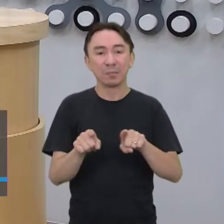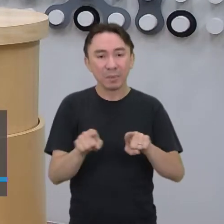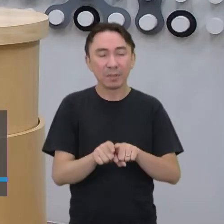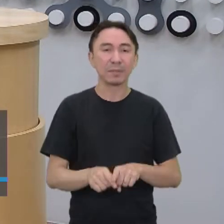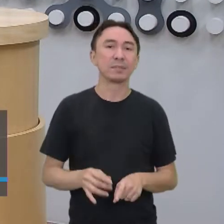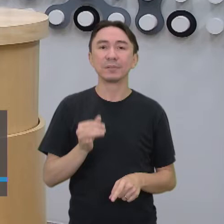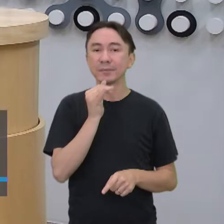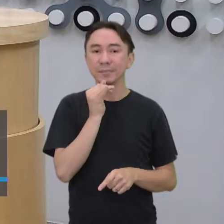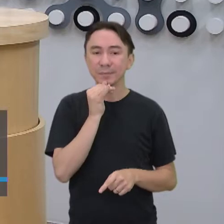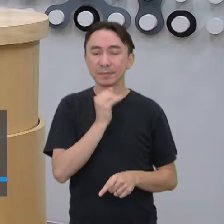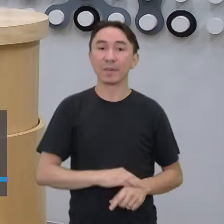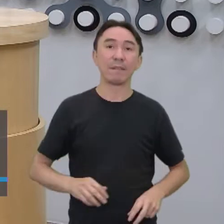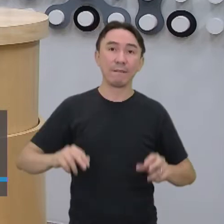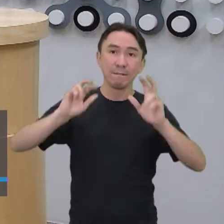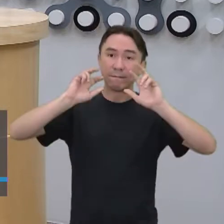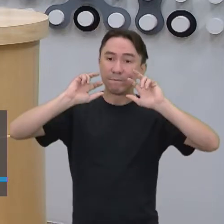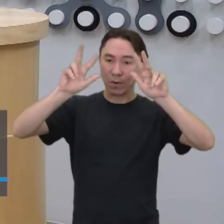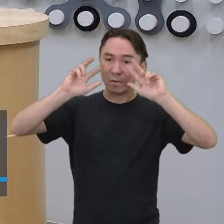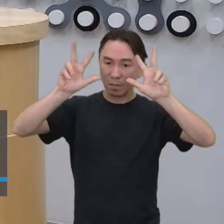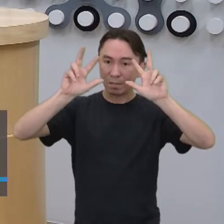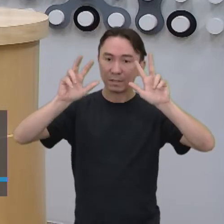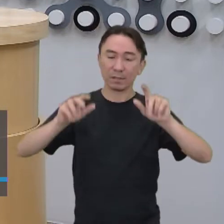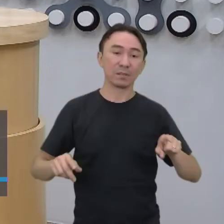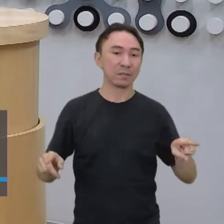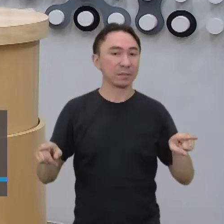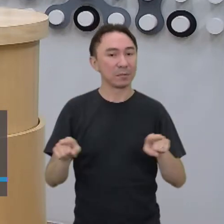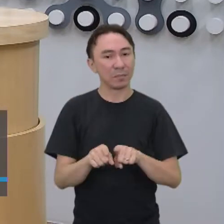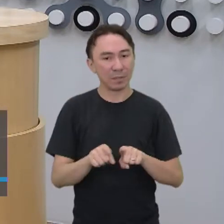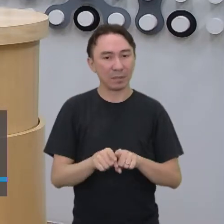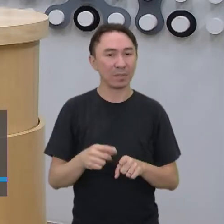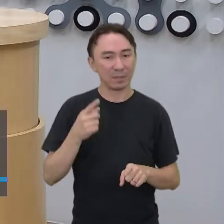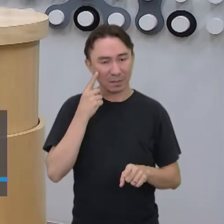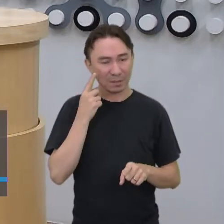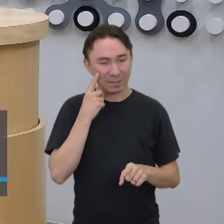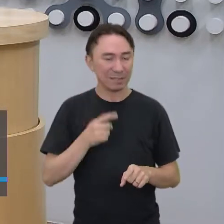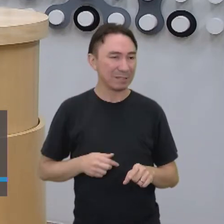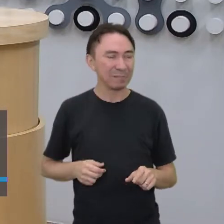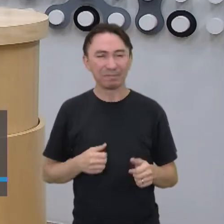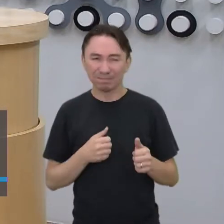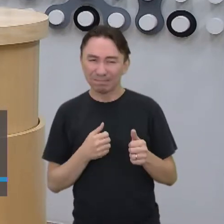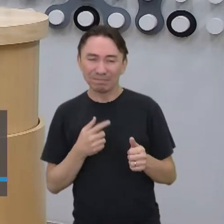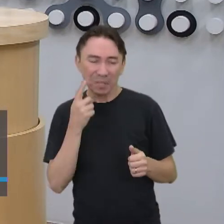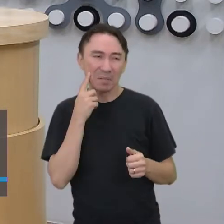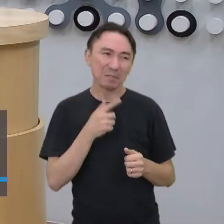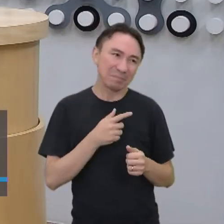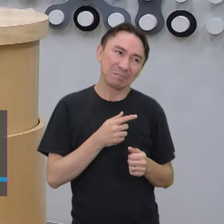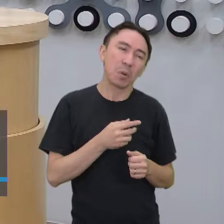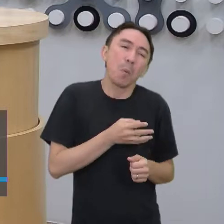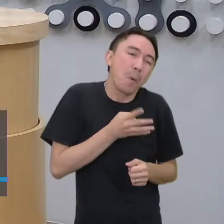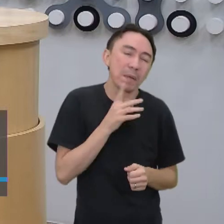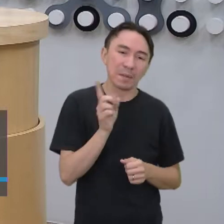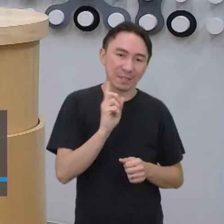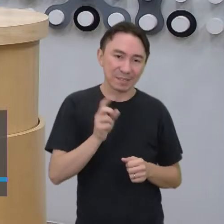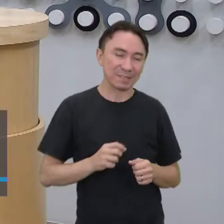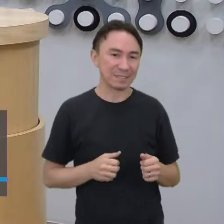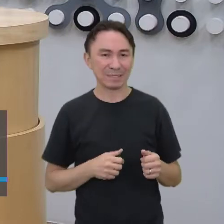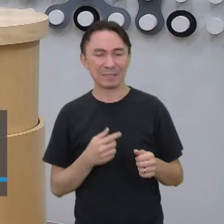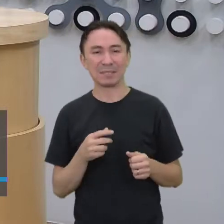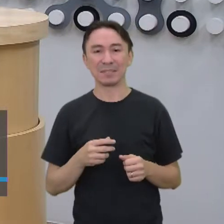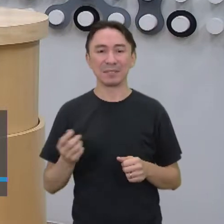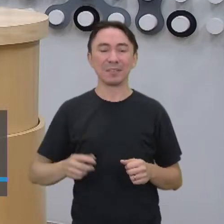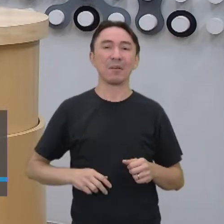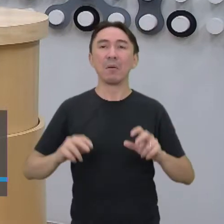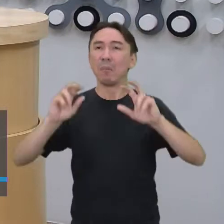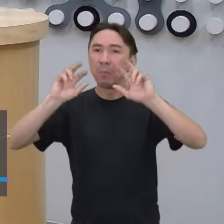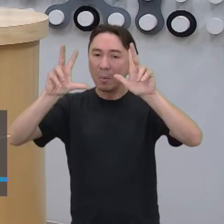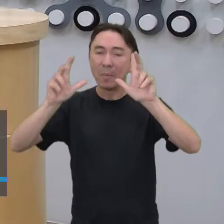muito claro isso, na minha visão de espectador. O vôlei eu só posso falar bem distante, que eu não acompanho muito. O vôlei masculino, ele é de força, velocidade,